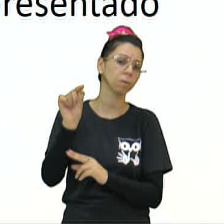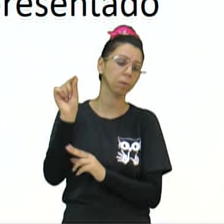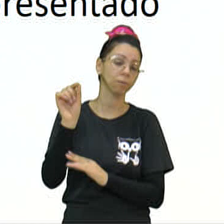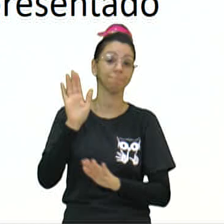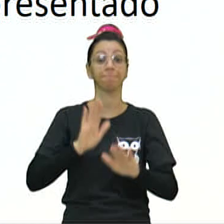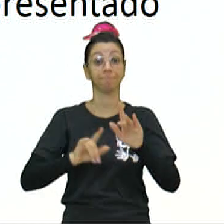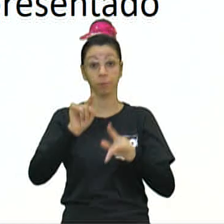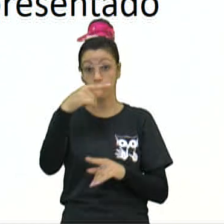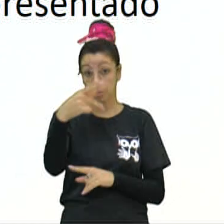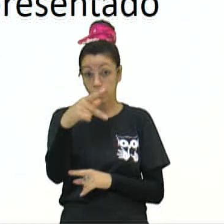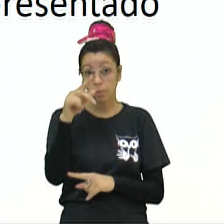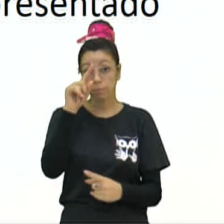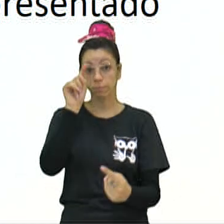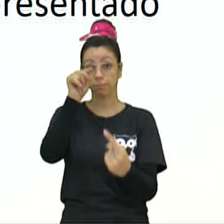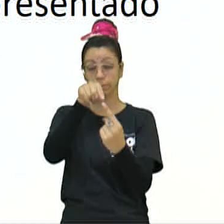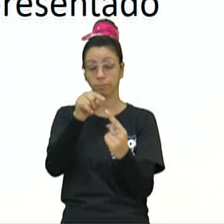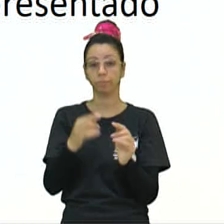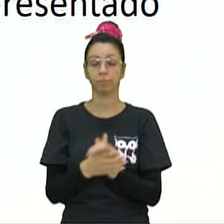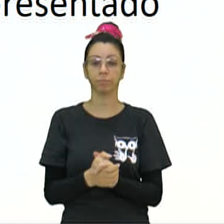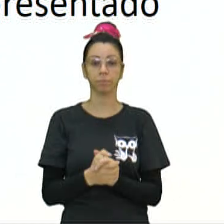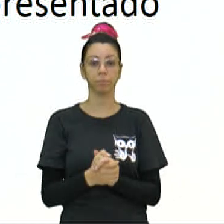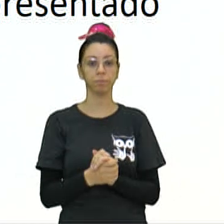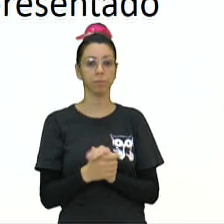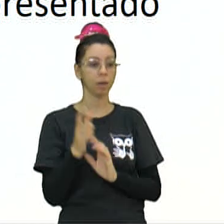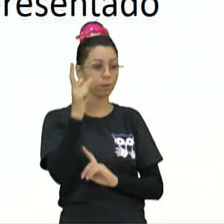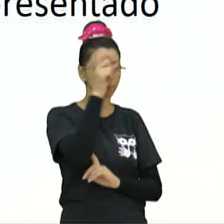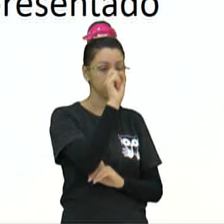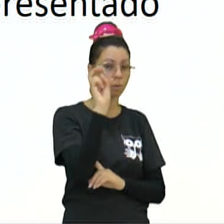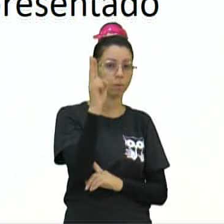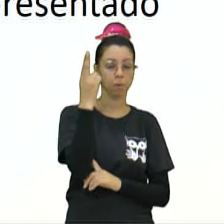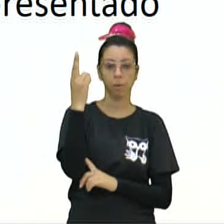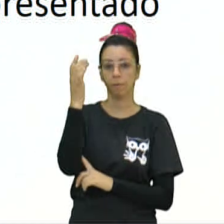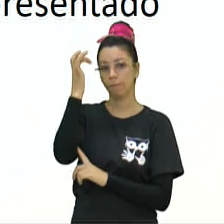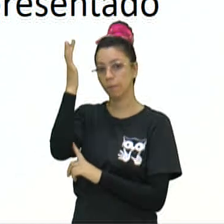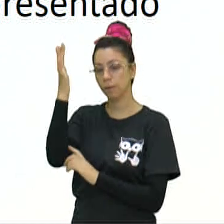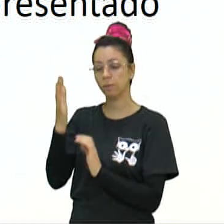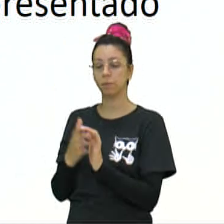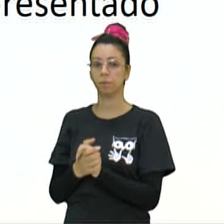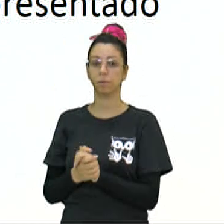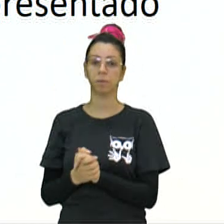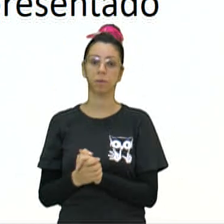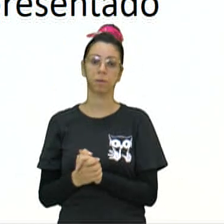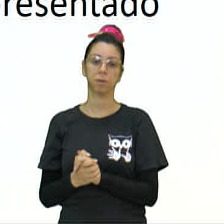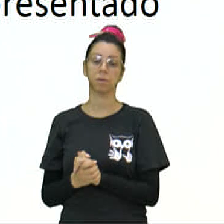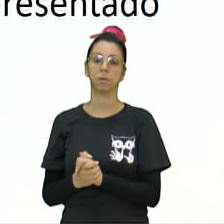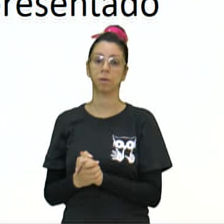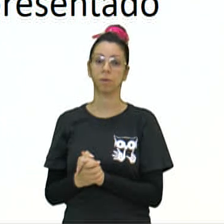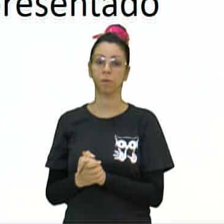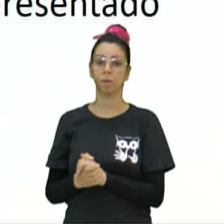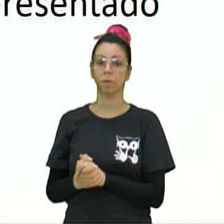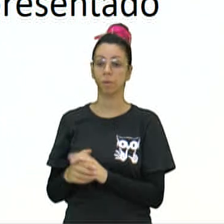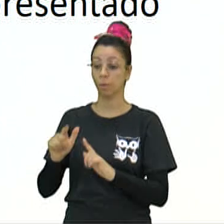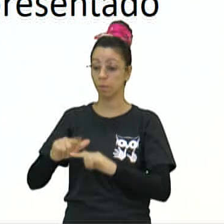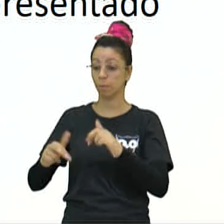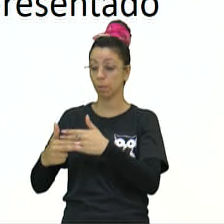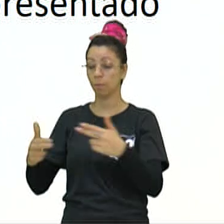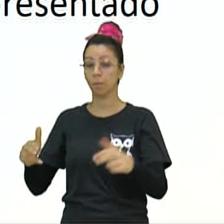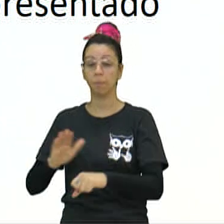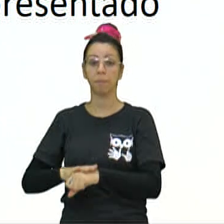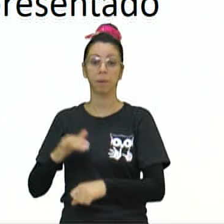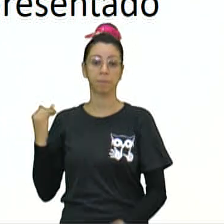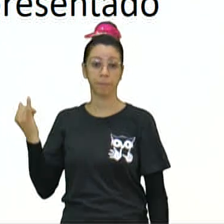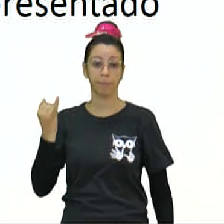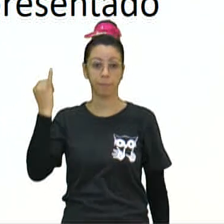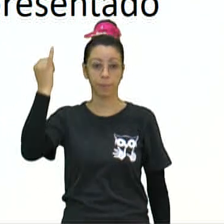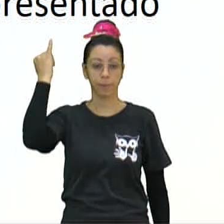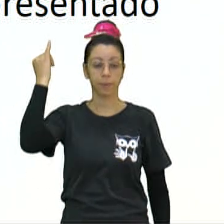objetivos, ou seja, dificulta ou facilita, né? Os aparelhos mais importantes desenvolvidos por Joseph Pilates, que são